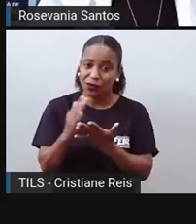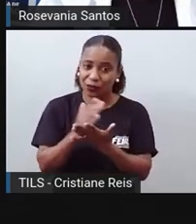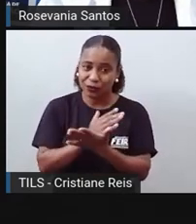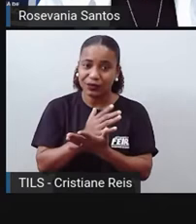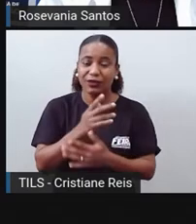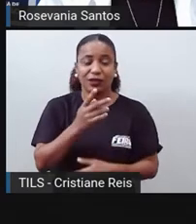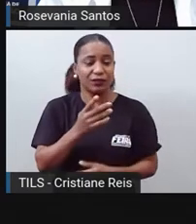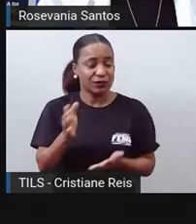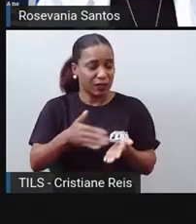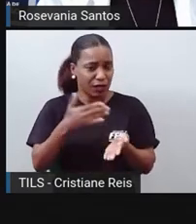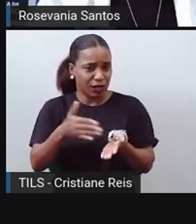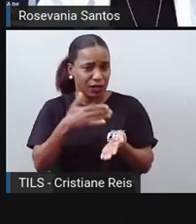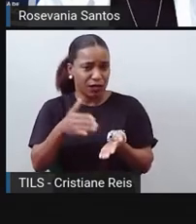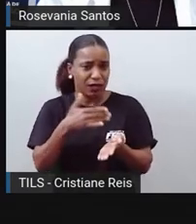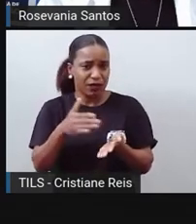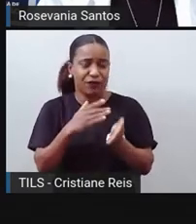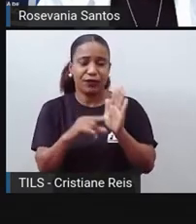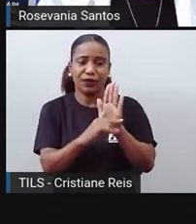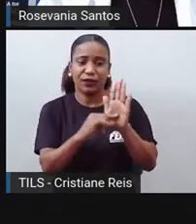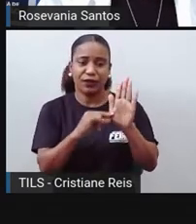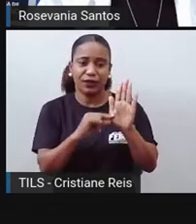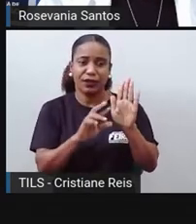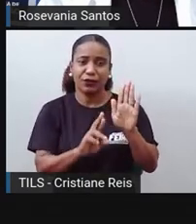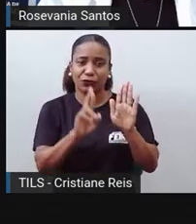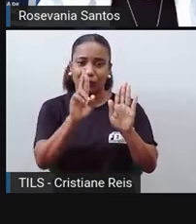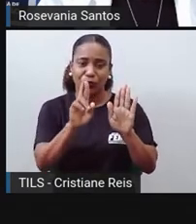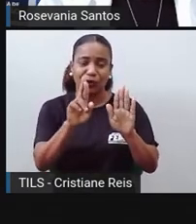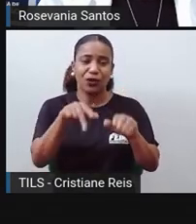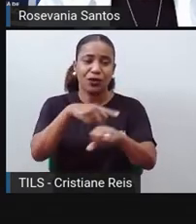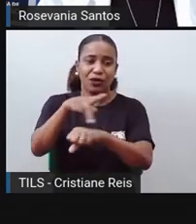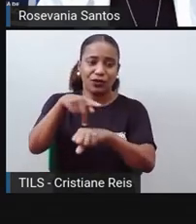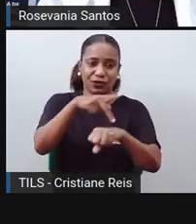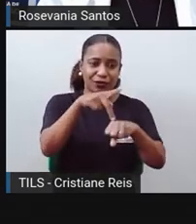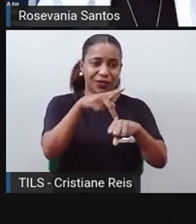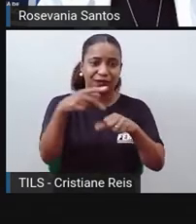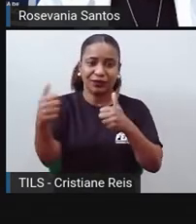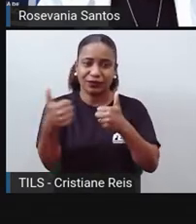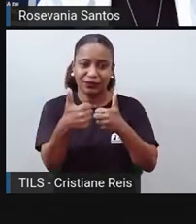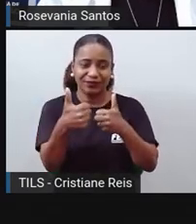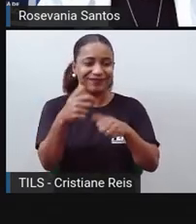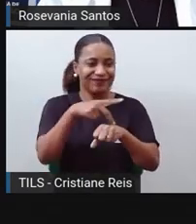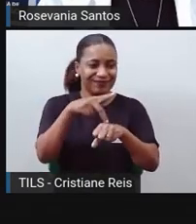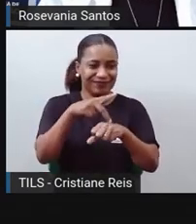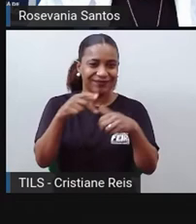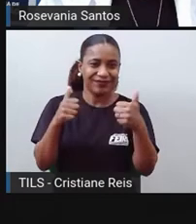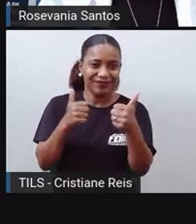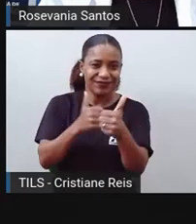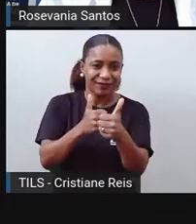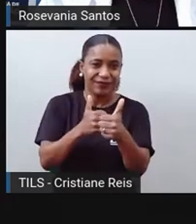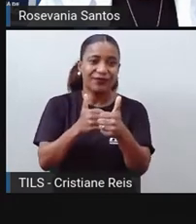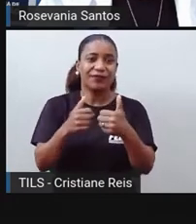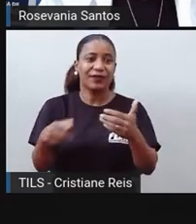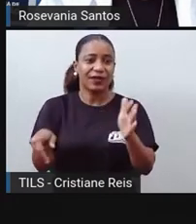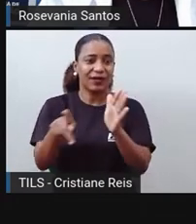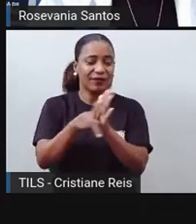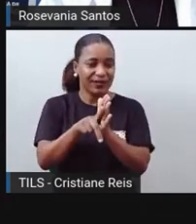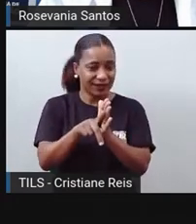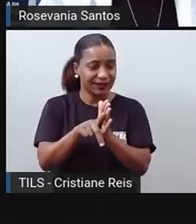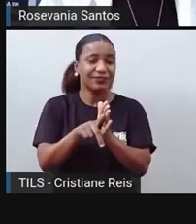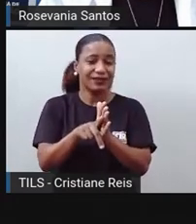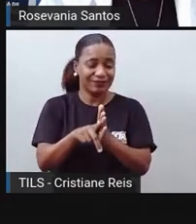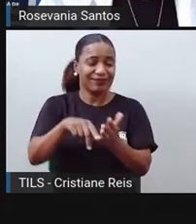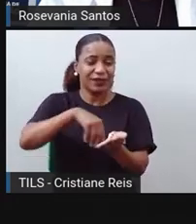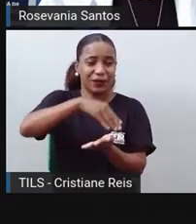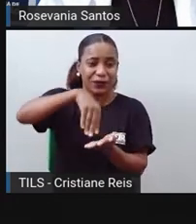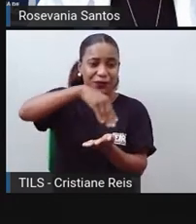autores colocam também esses países aqui, né, até Marrocos ali, colocam como também pertencente ao Oriente Médio, né?